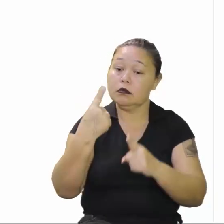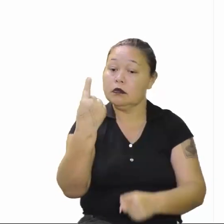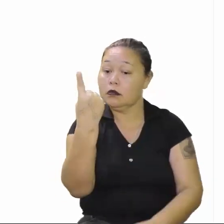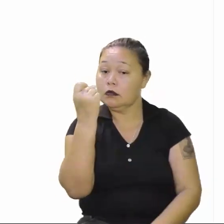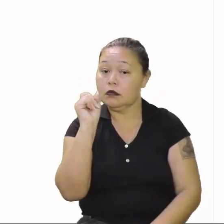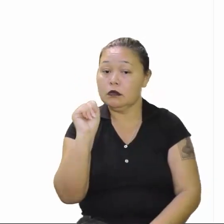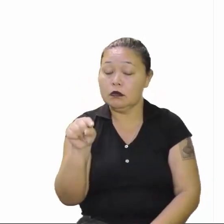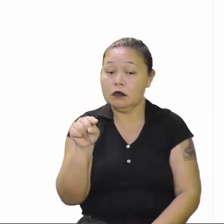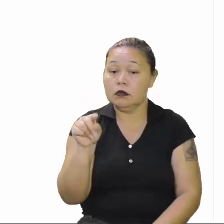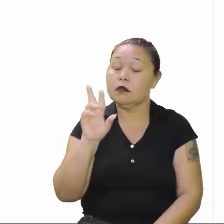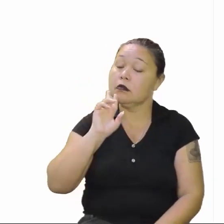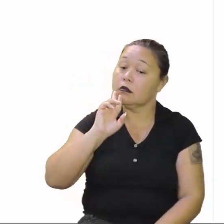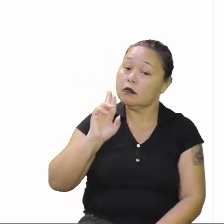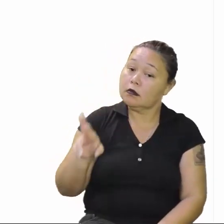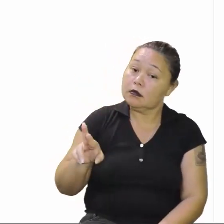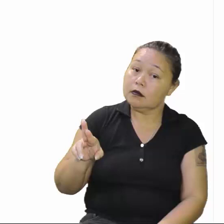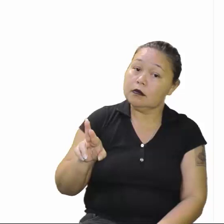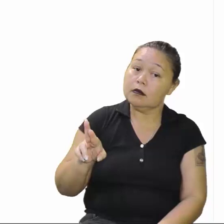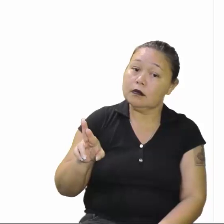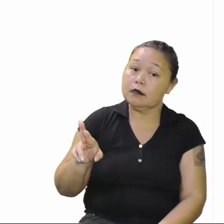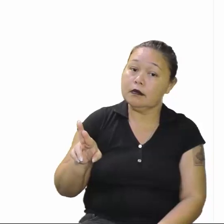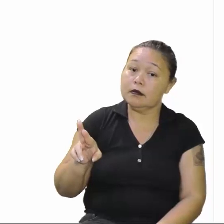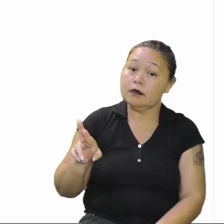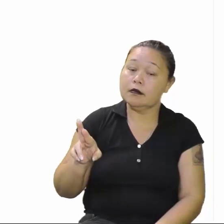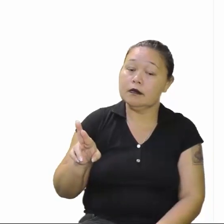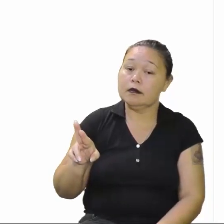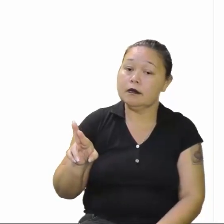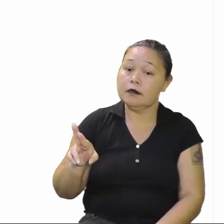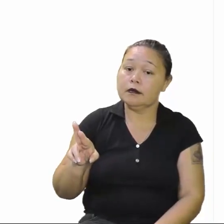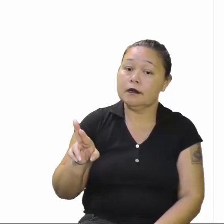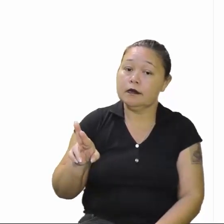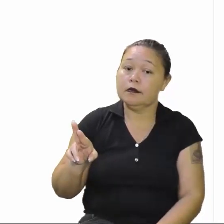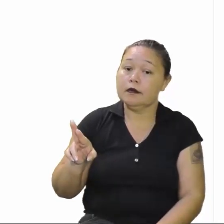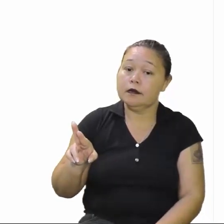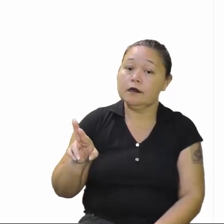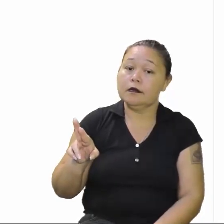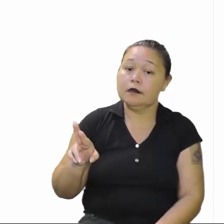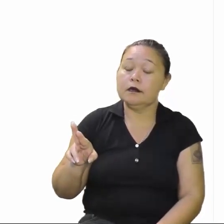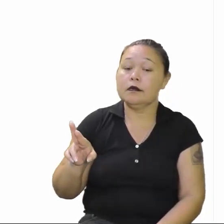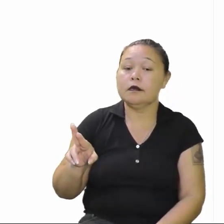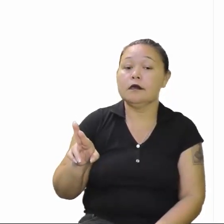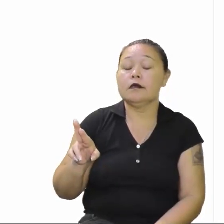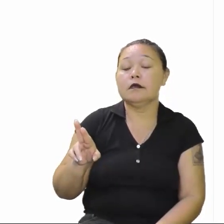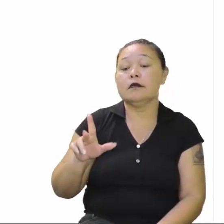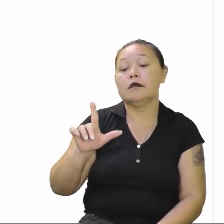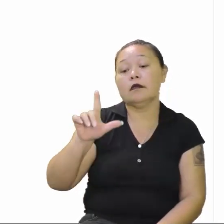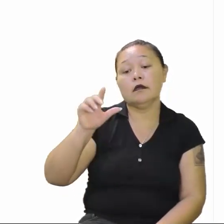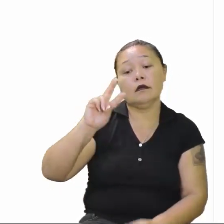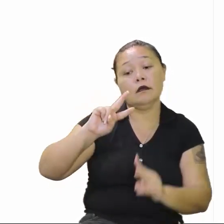levando diretamente, eu terei que o volume de refrigerante